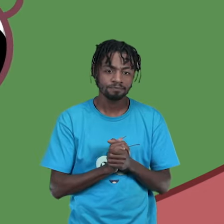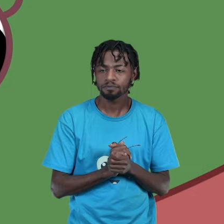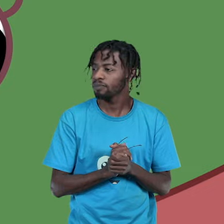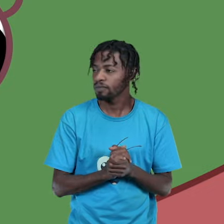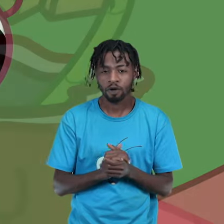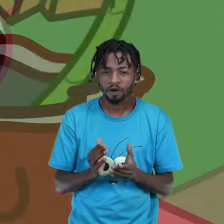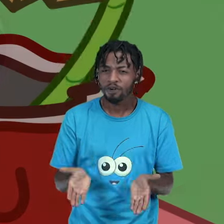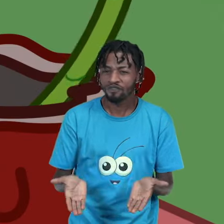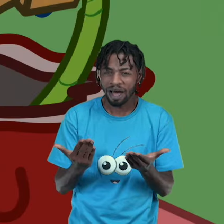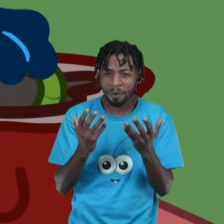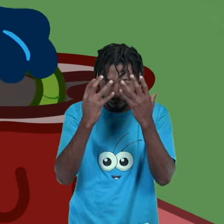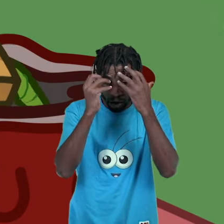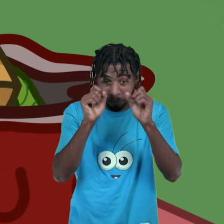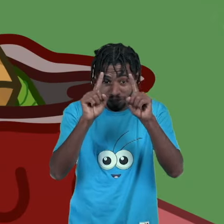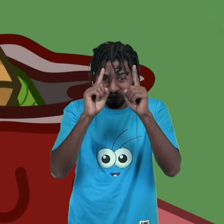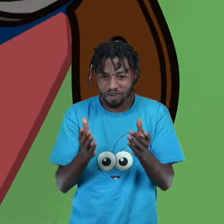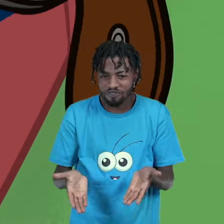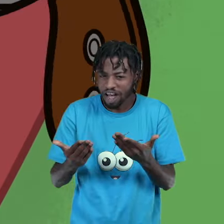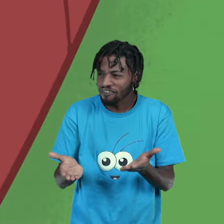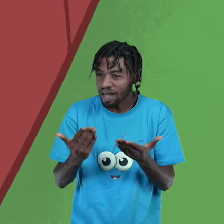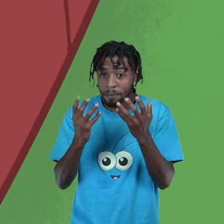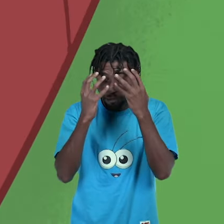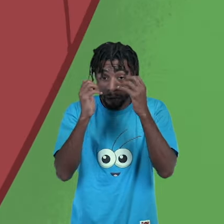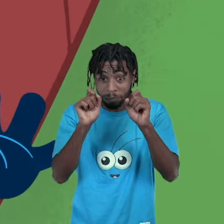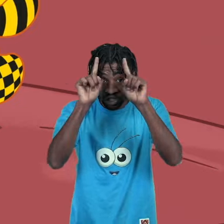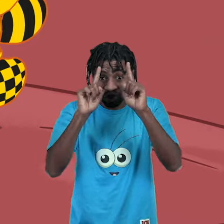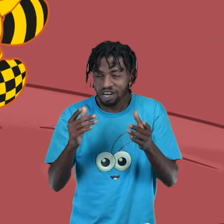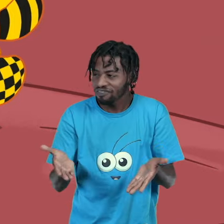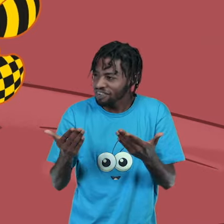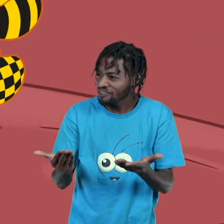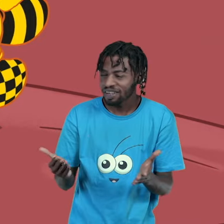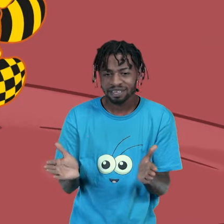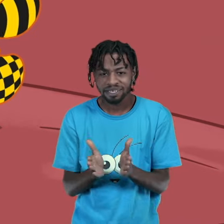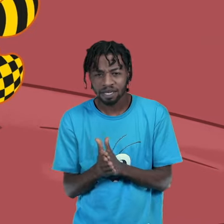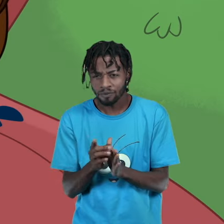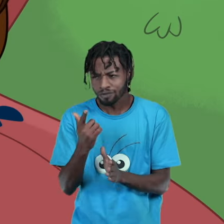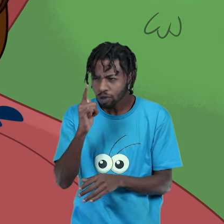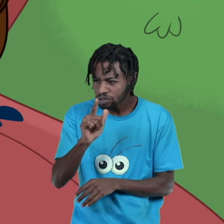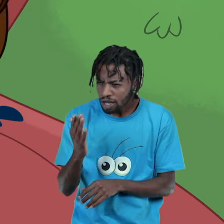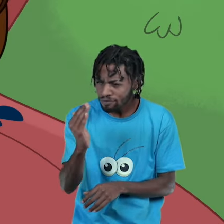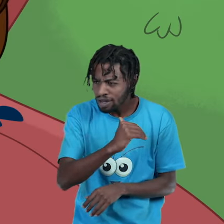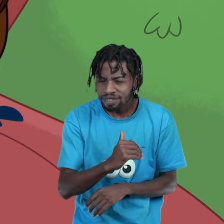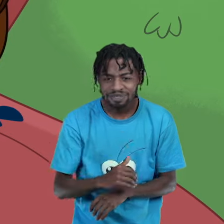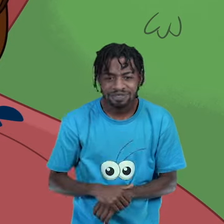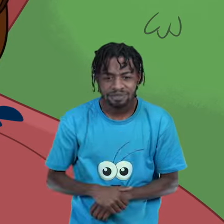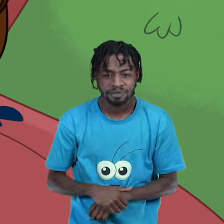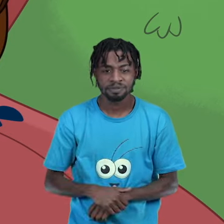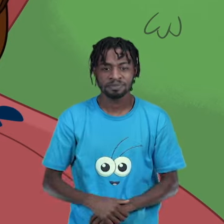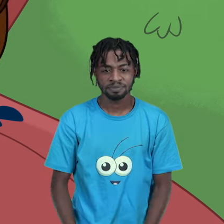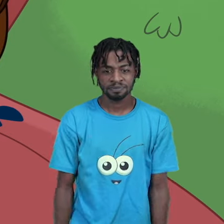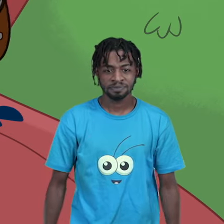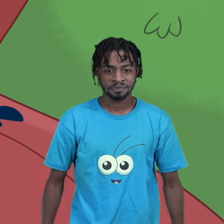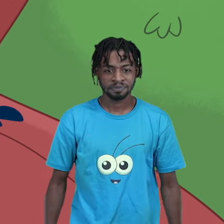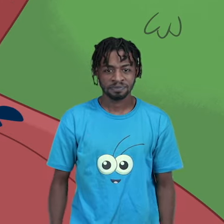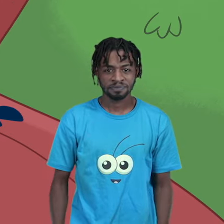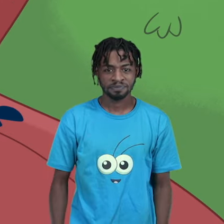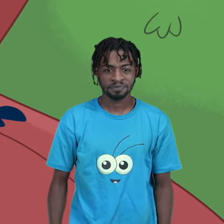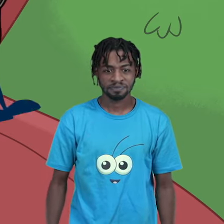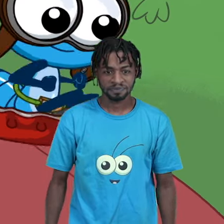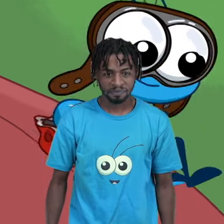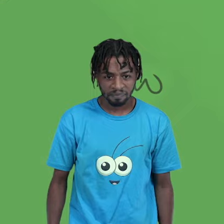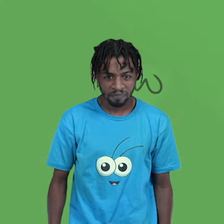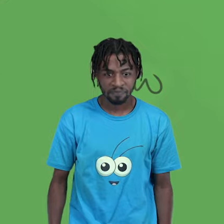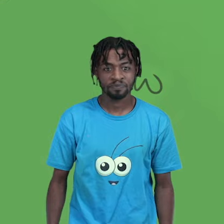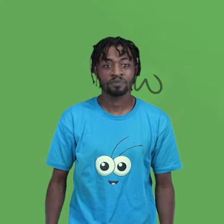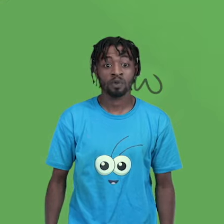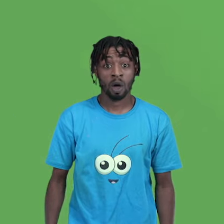certo. Vai, Bob Zoom! Vai, Bob Zoom! Vai, Bob Zoom! Você consegue, amigão! Bob está na